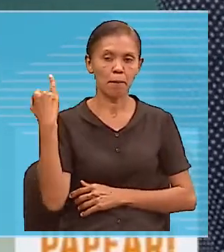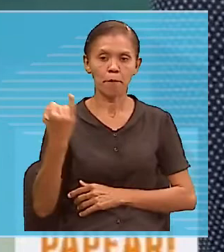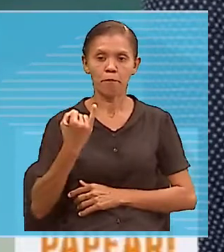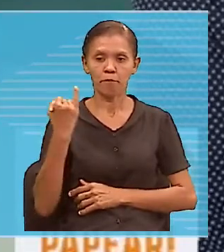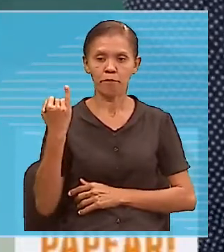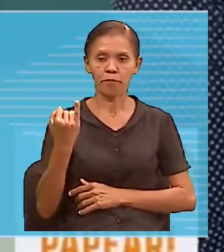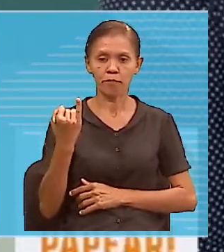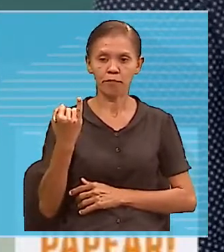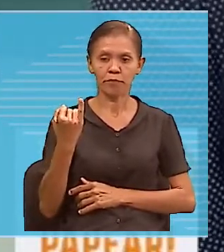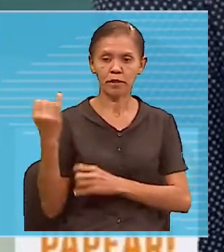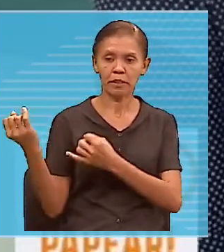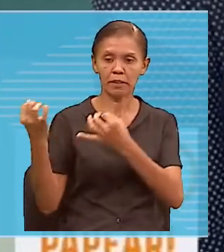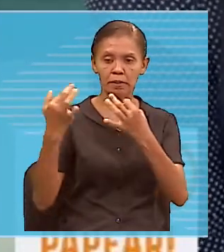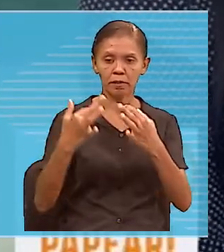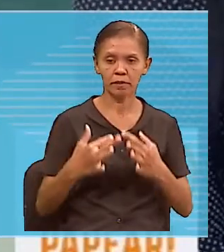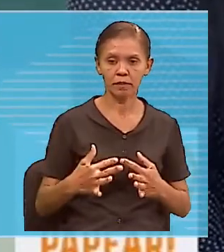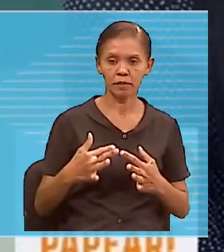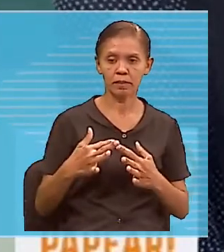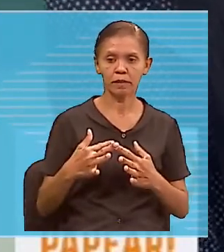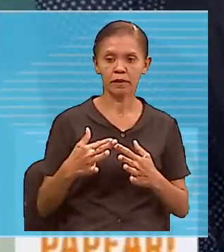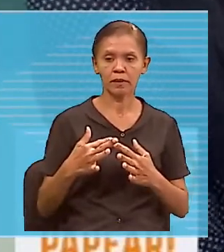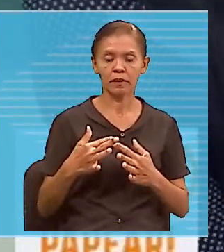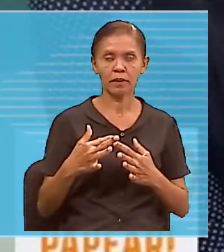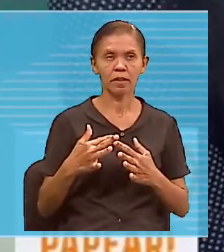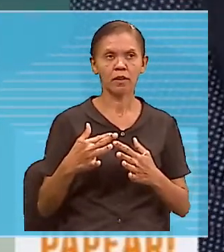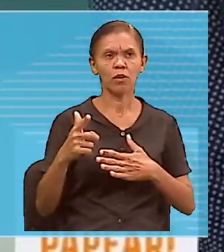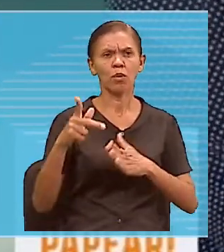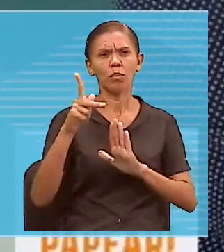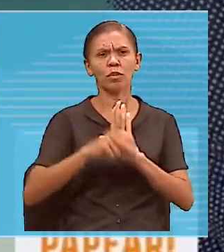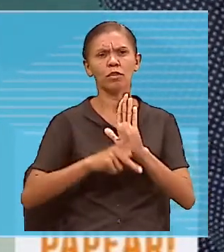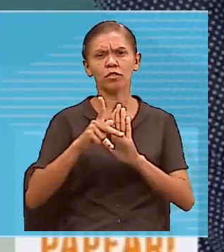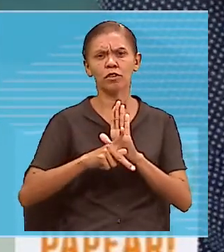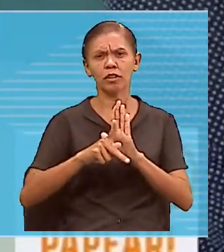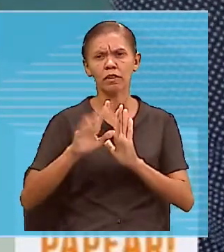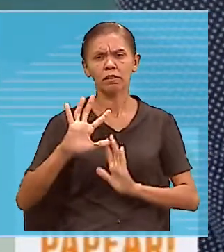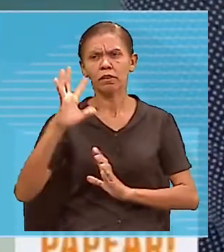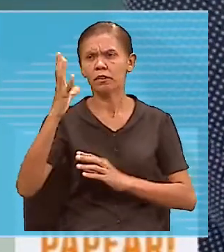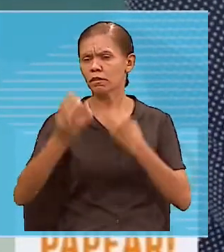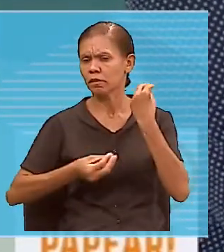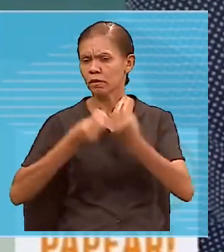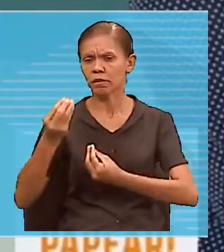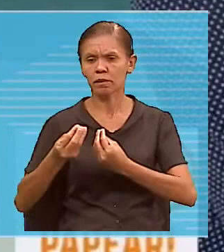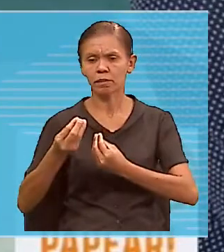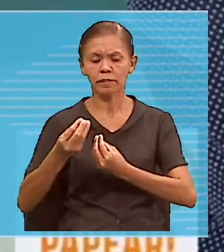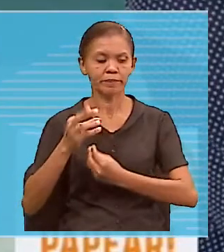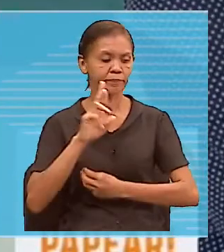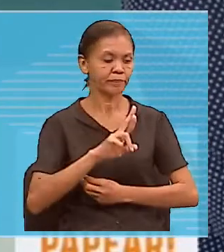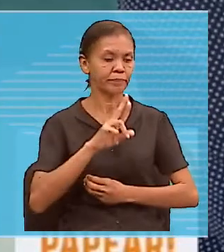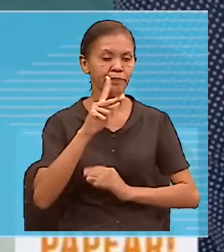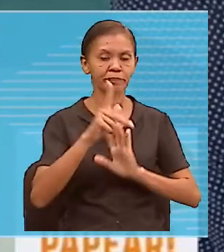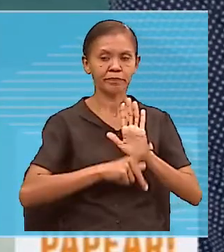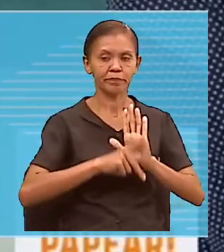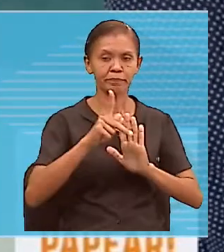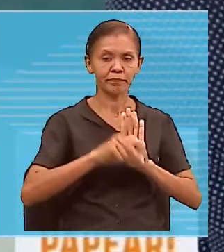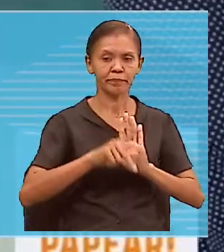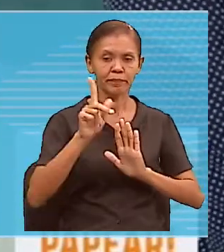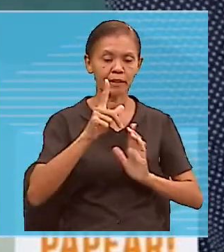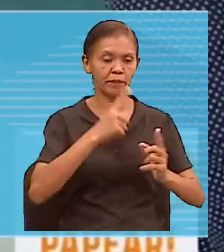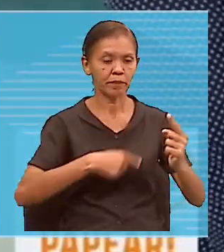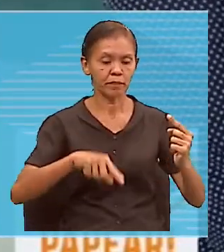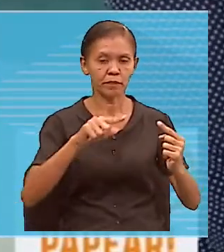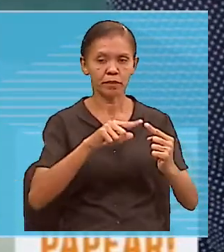o projeto idealizado em si, ele tem o objetivo de fazer com que os alunos, com que os estudantes tenham interesse pela